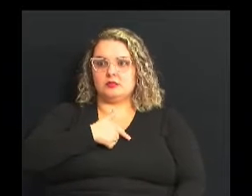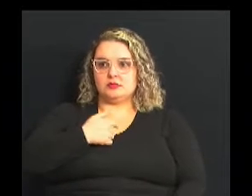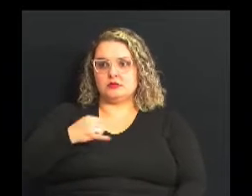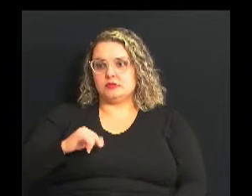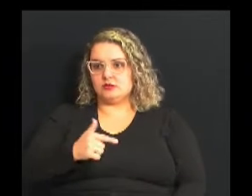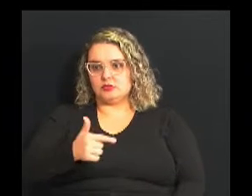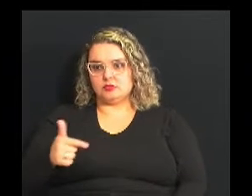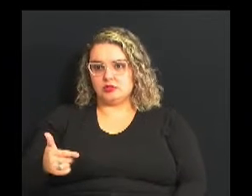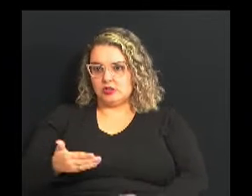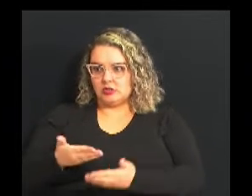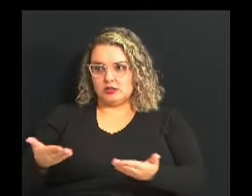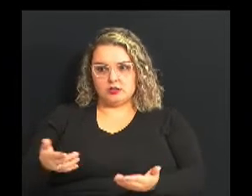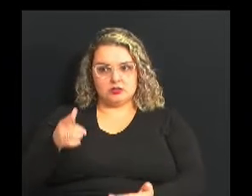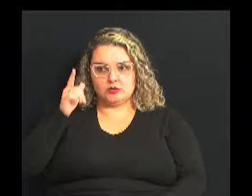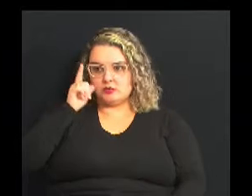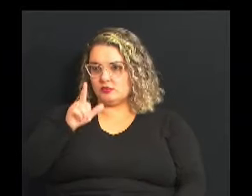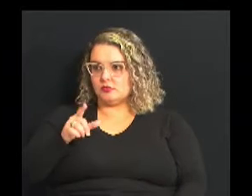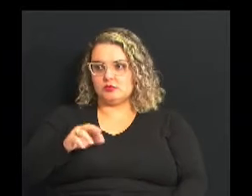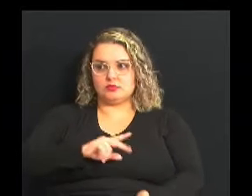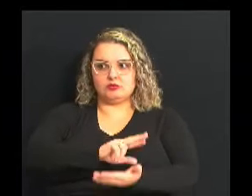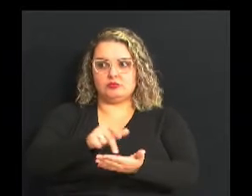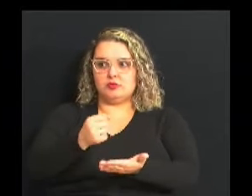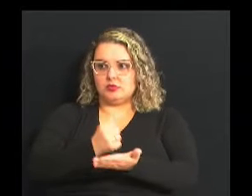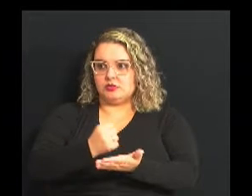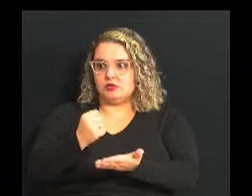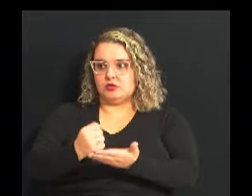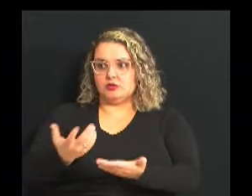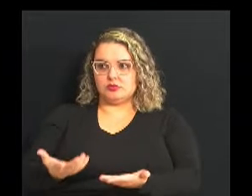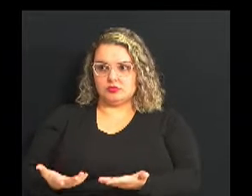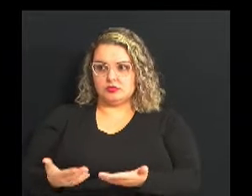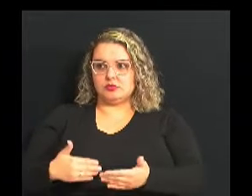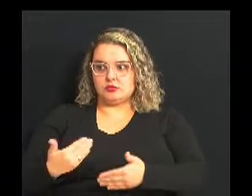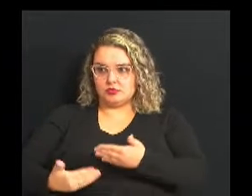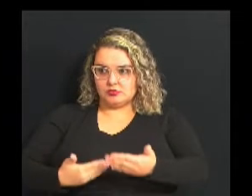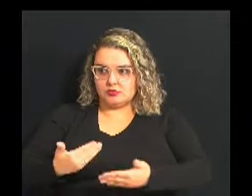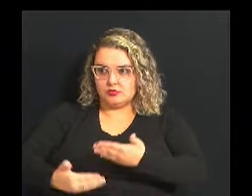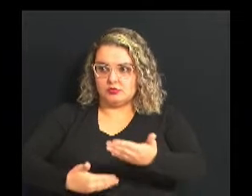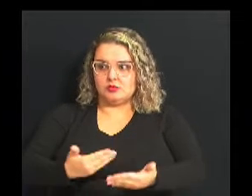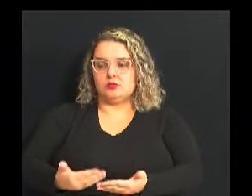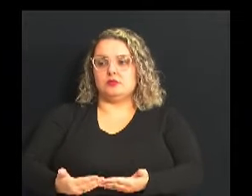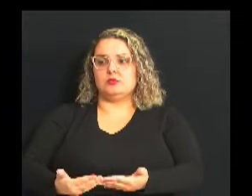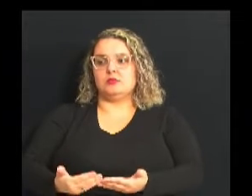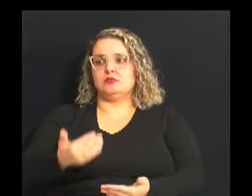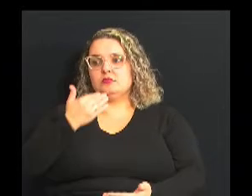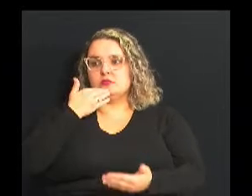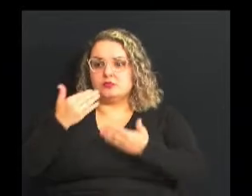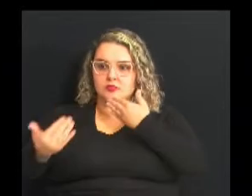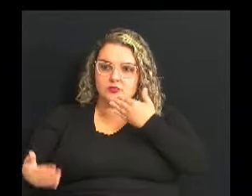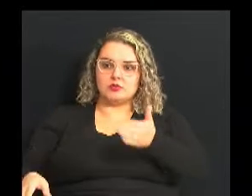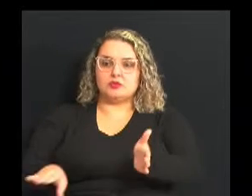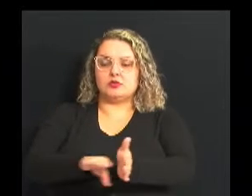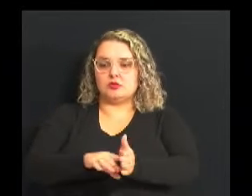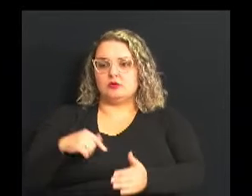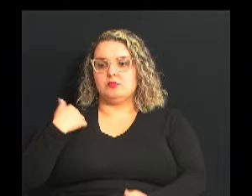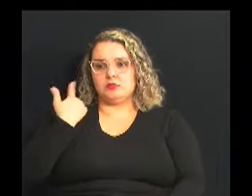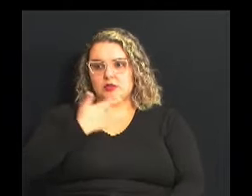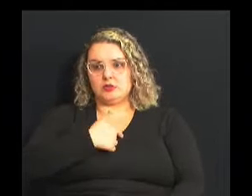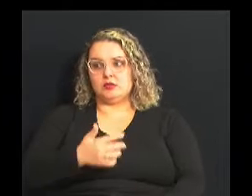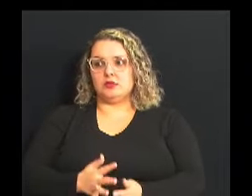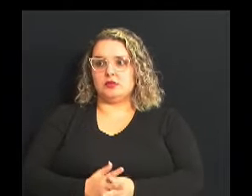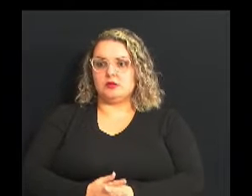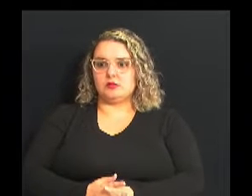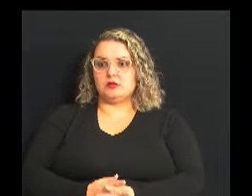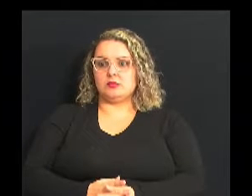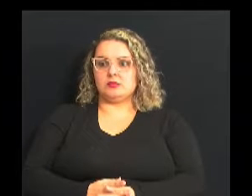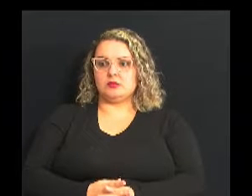iríamos dar conta de tantos contratos e processos e demandas que chegam para nós. E temos